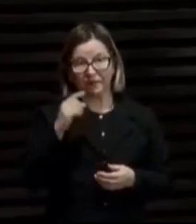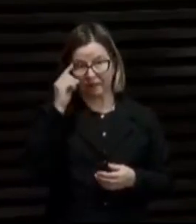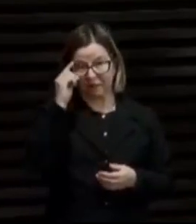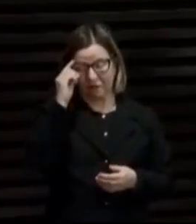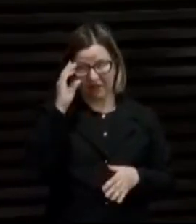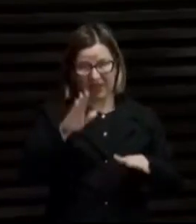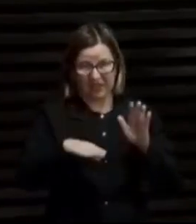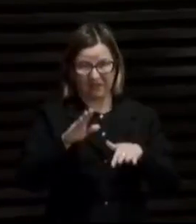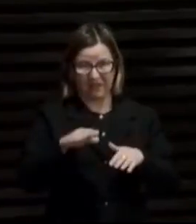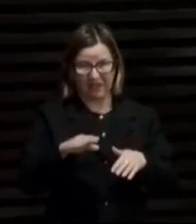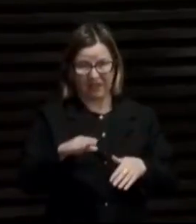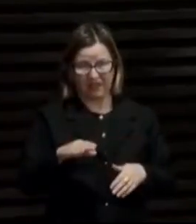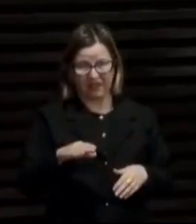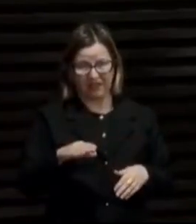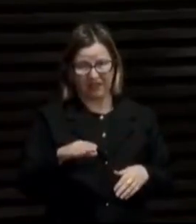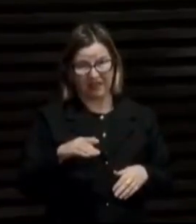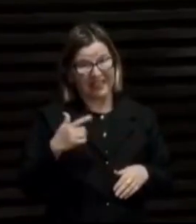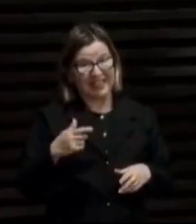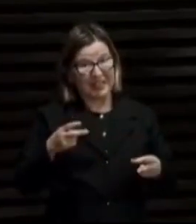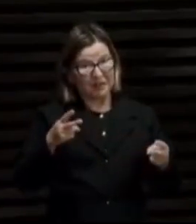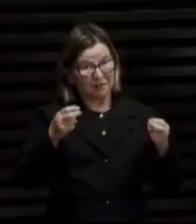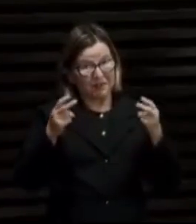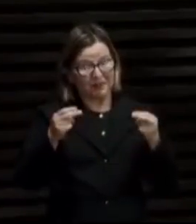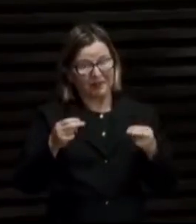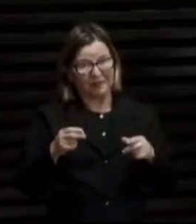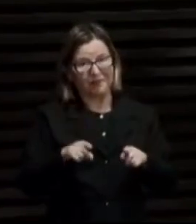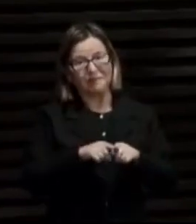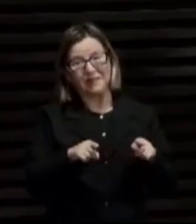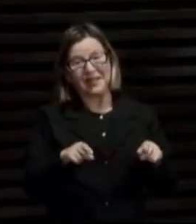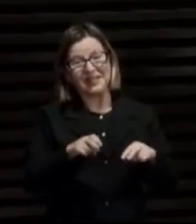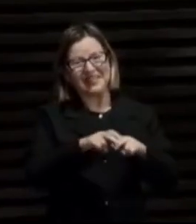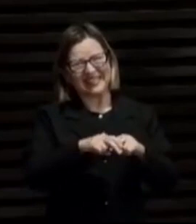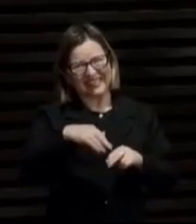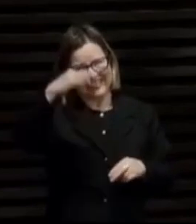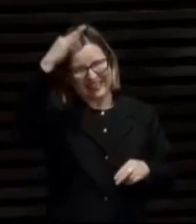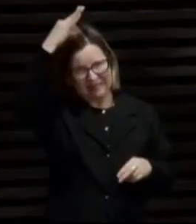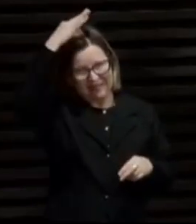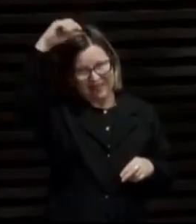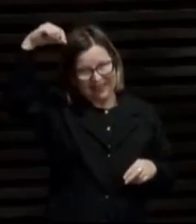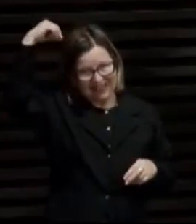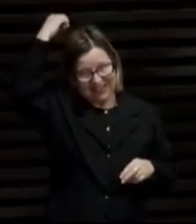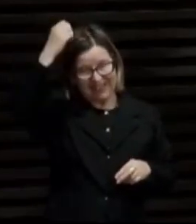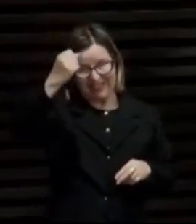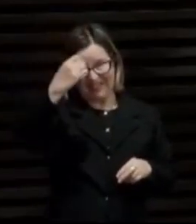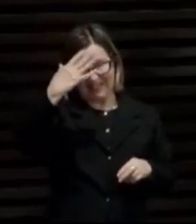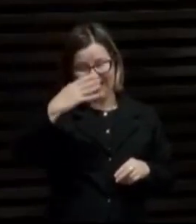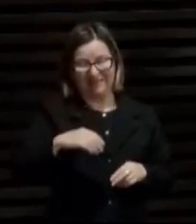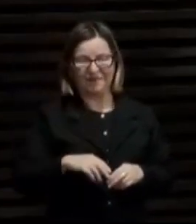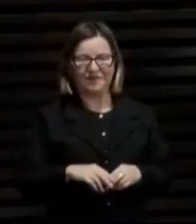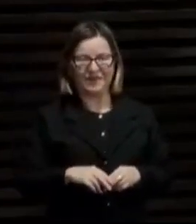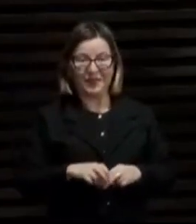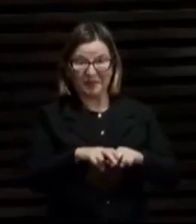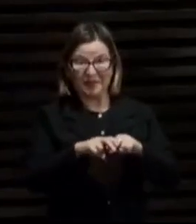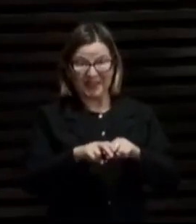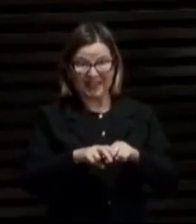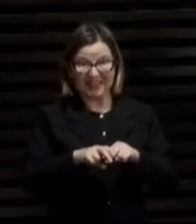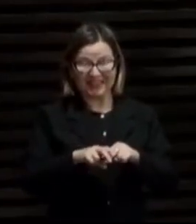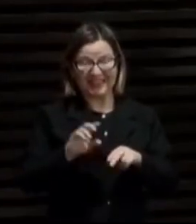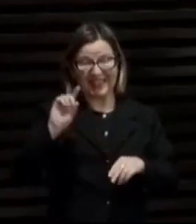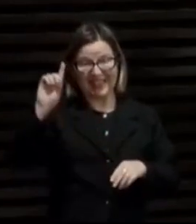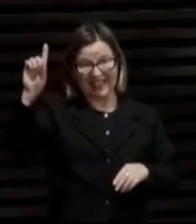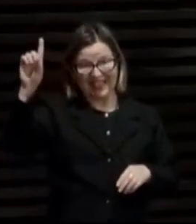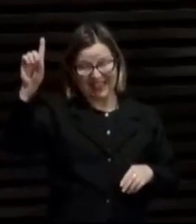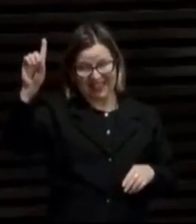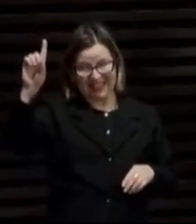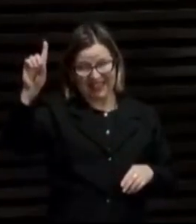até sem ter essa percepção, mas por isso que o Espírito Santo vai tratar conosco. Por isso é que ele vai trazer, e aí